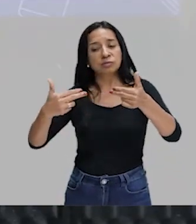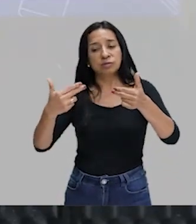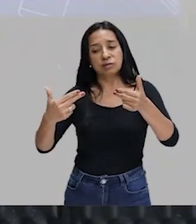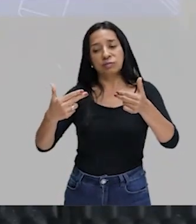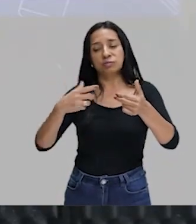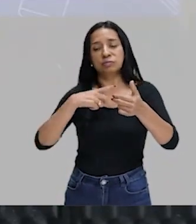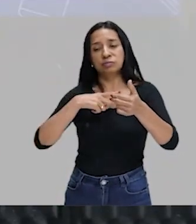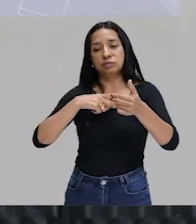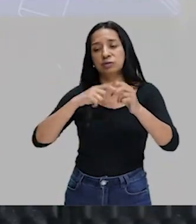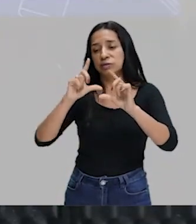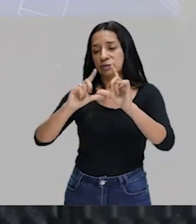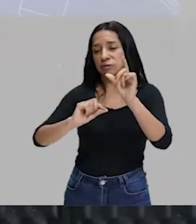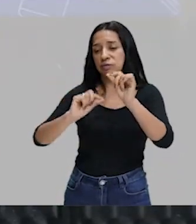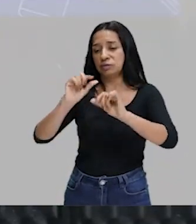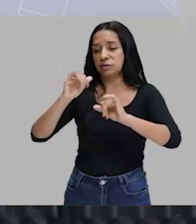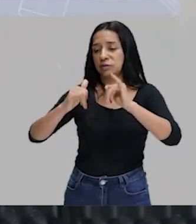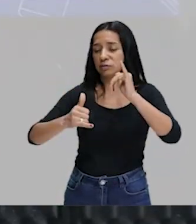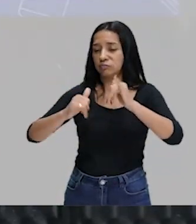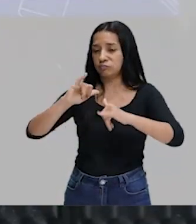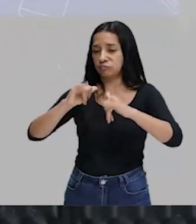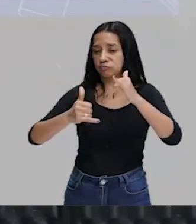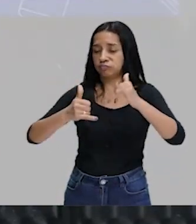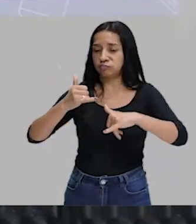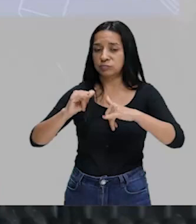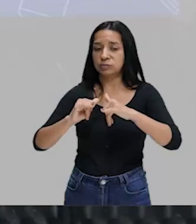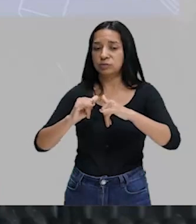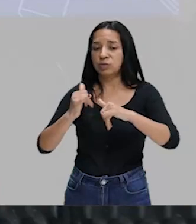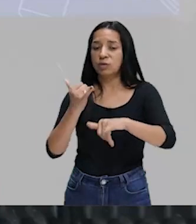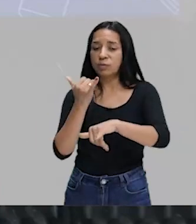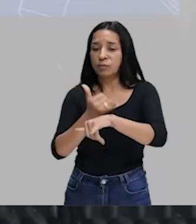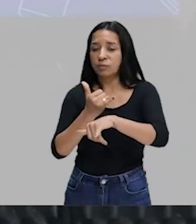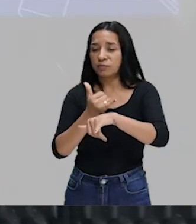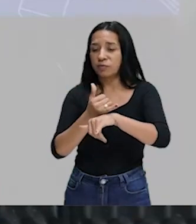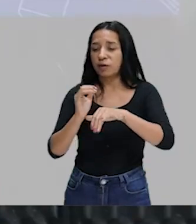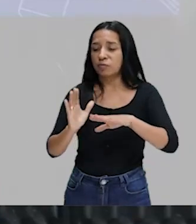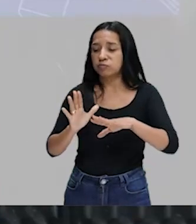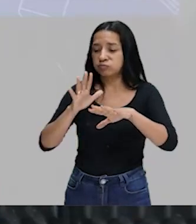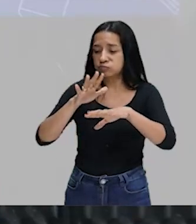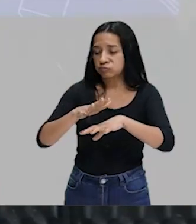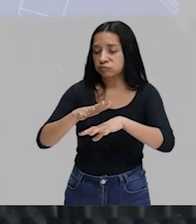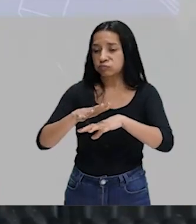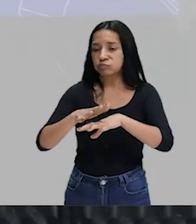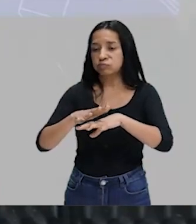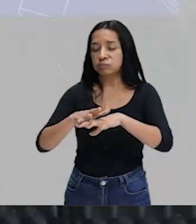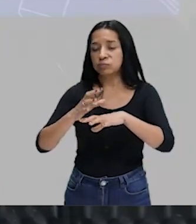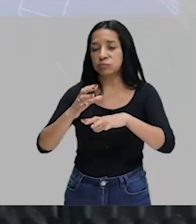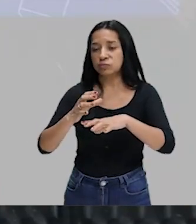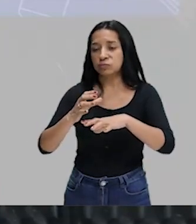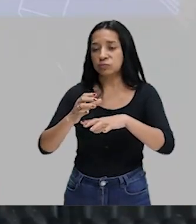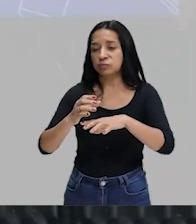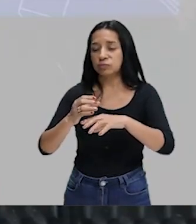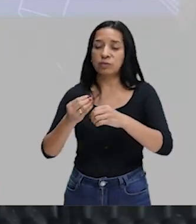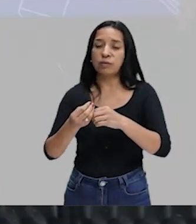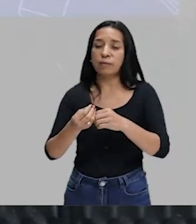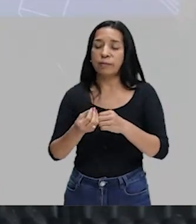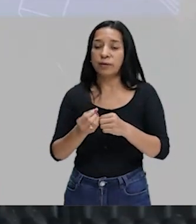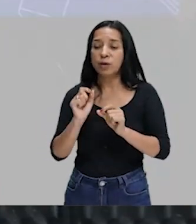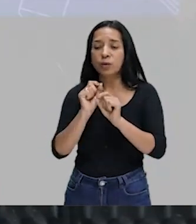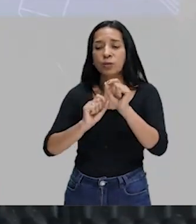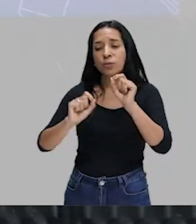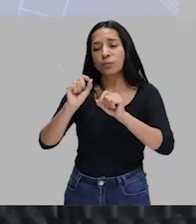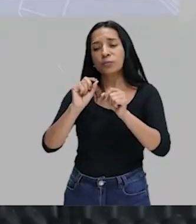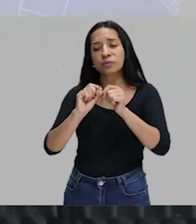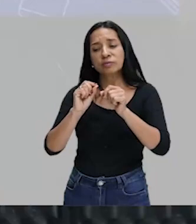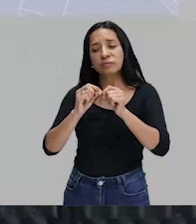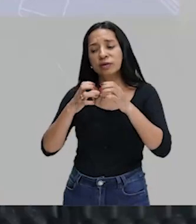estrelas, ok? E esse ferro todo concentrado ali é um dos fatores também para que essa